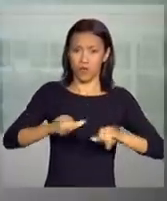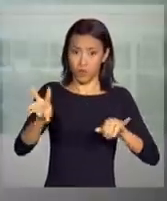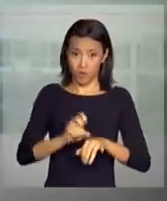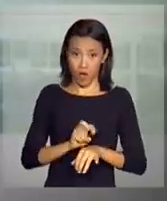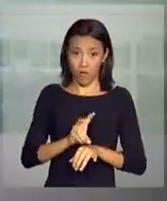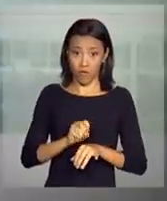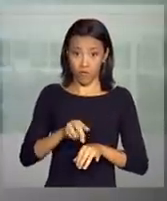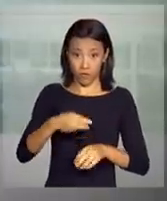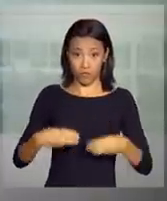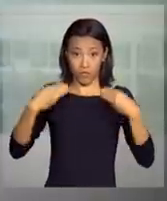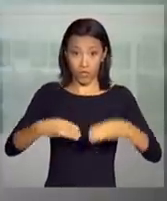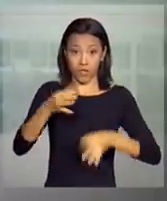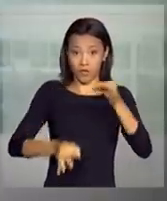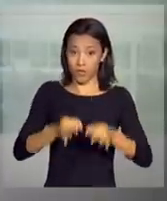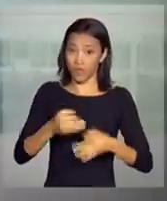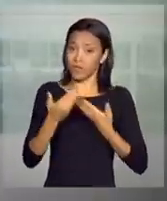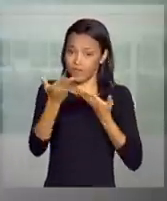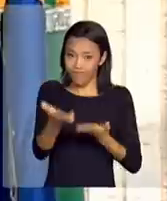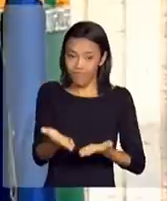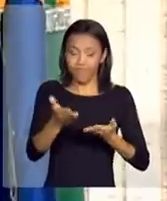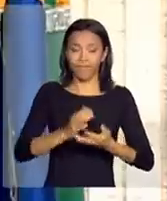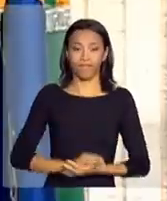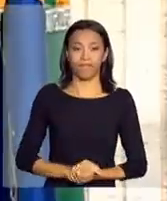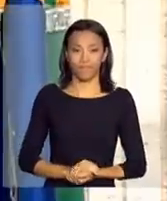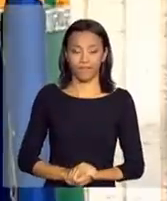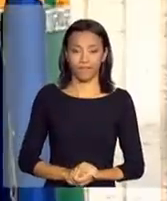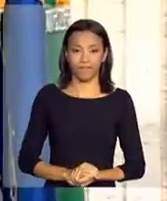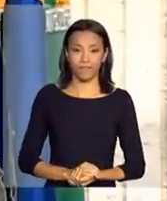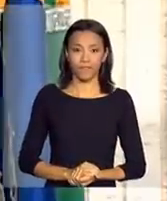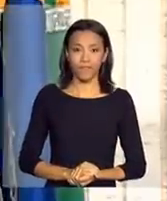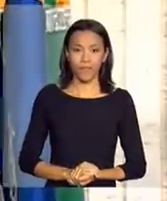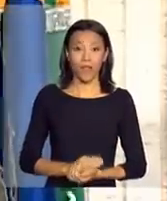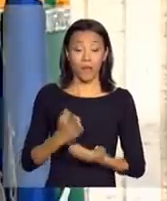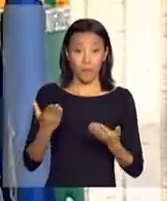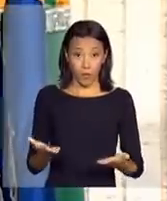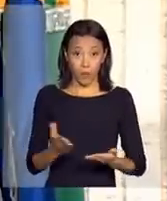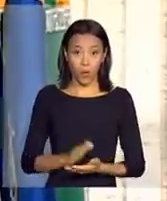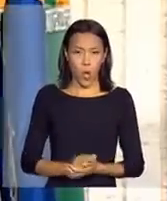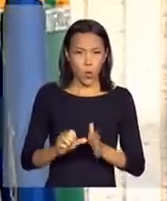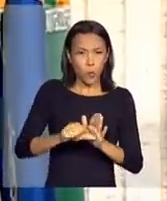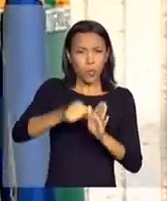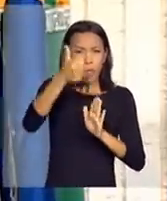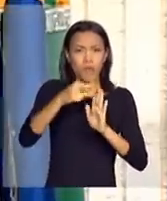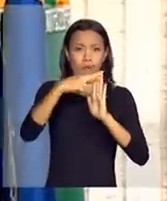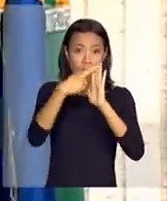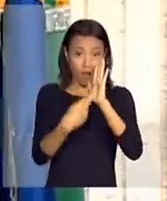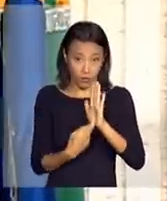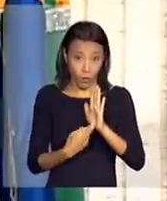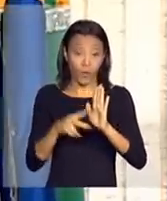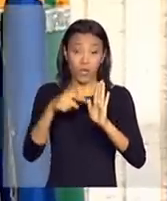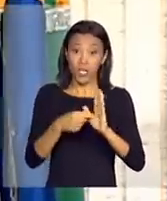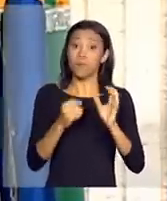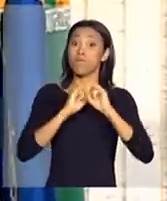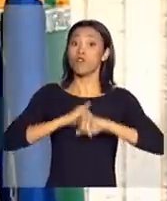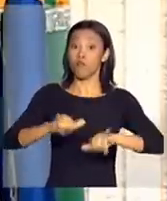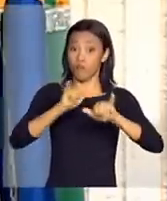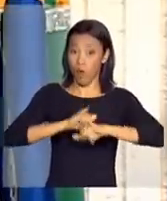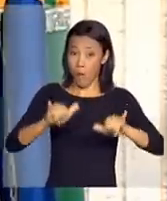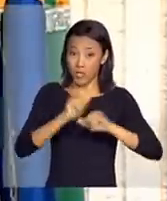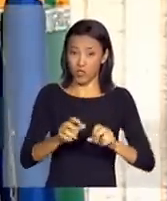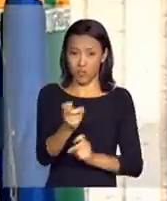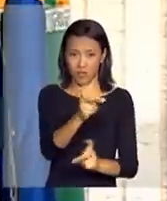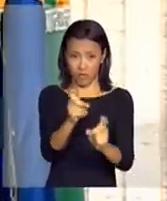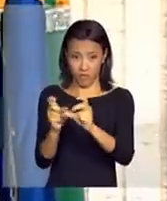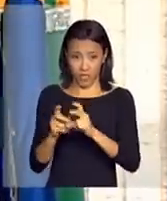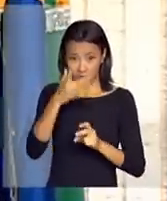vivo do Ministério da Justiça Daniela Malu no primeiro relatório que consolida esses dados sobre tráfico de